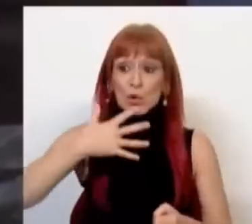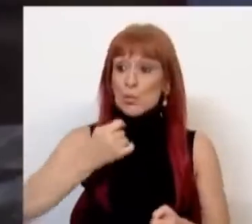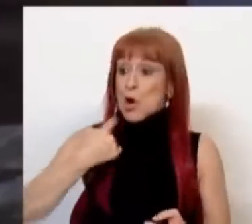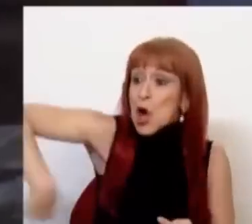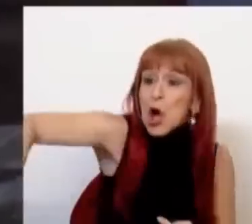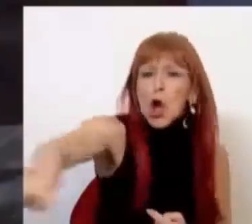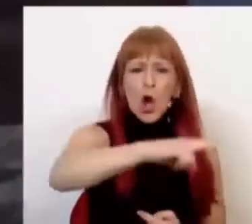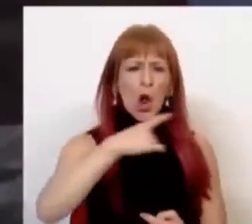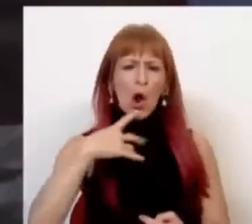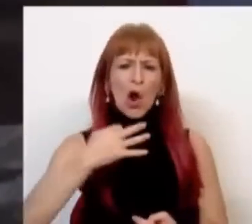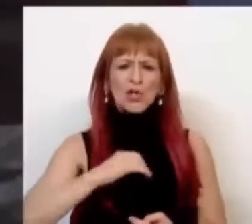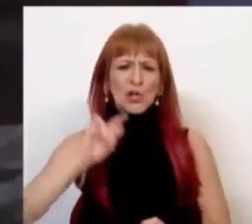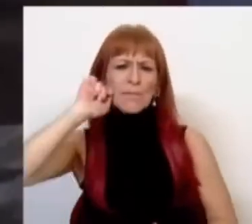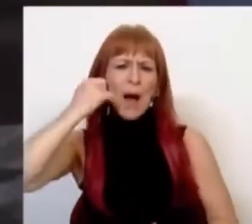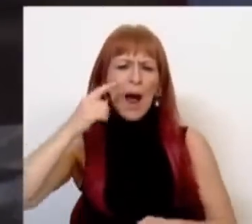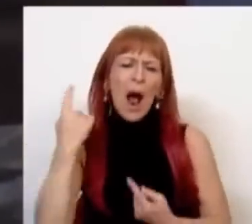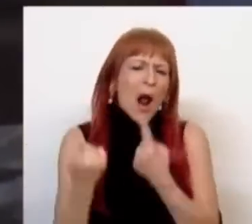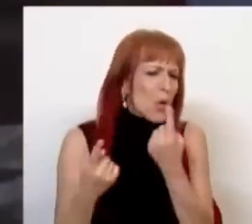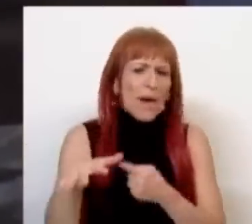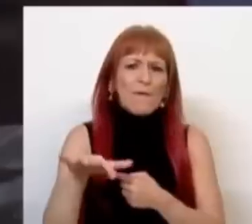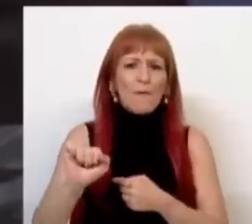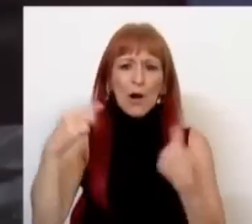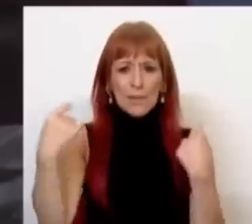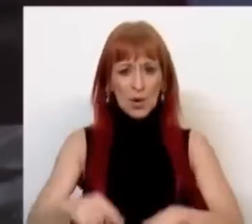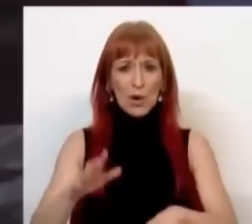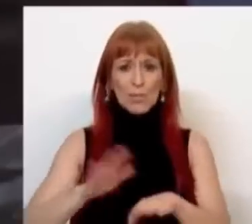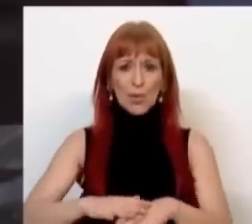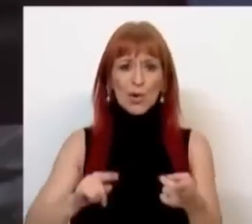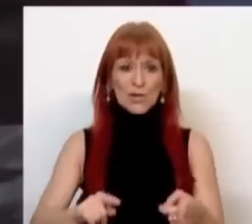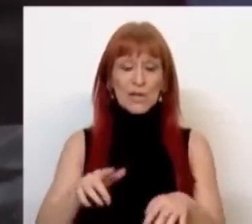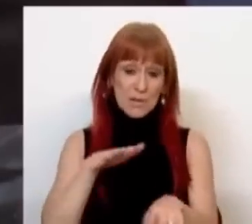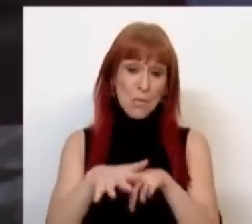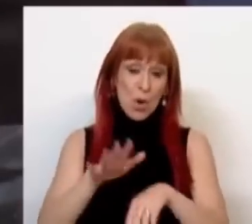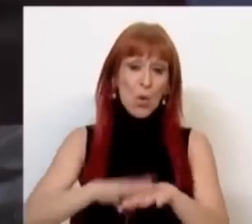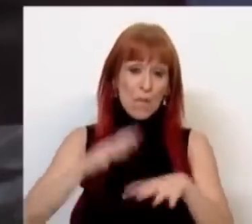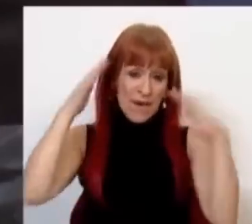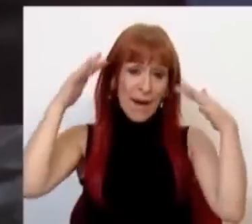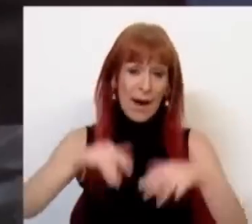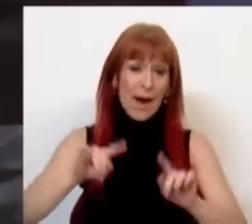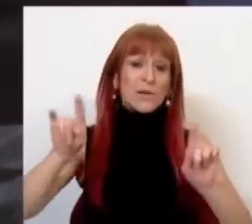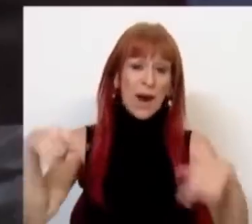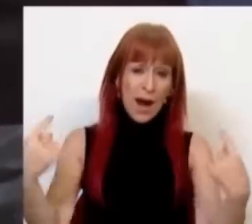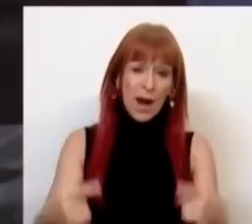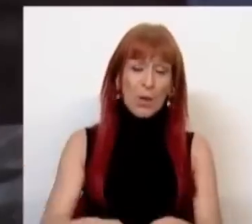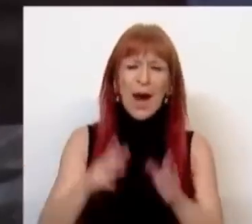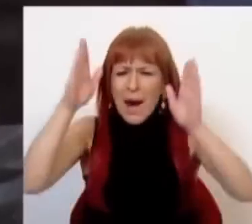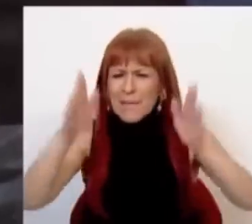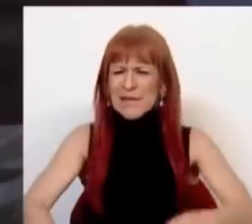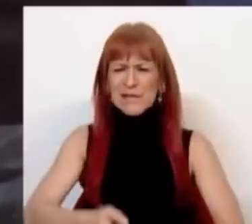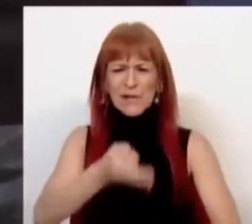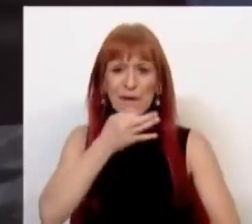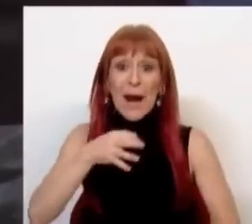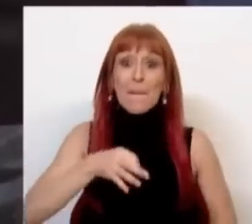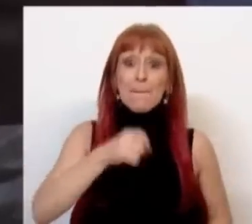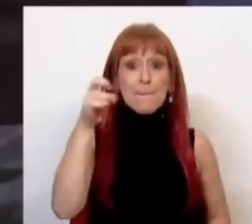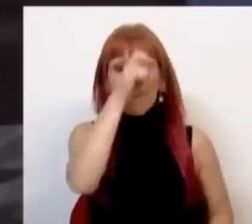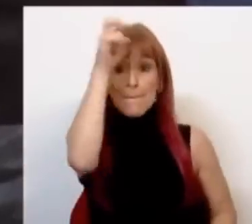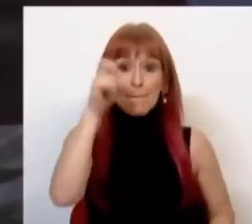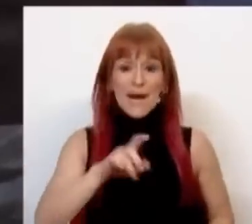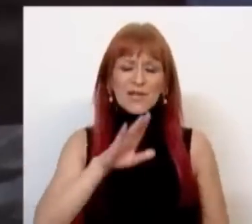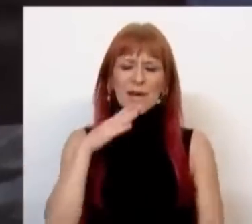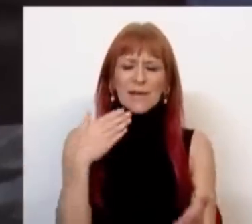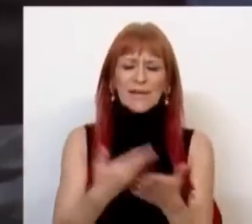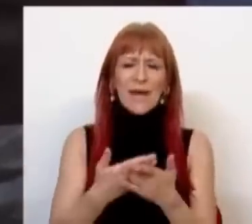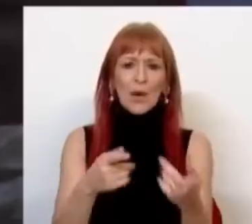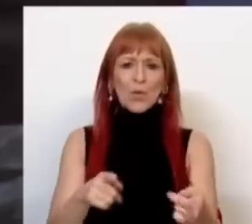nós fomos afetados de alguma forma pelas consequências da guerra. É preciso falar em paz. Para chegar